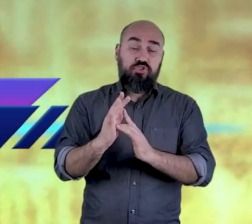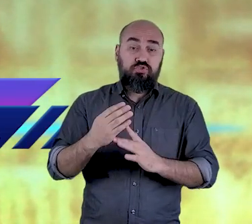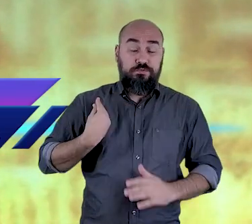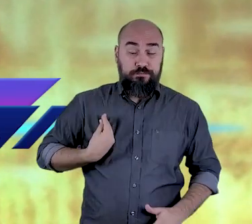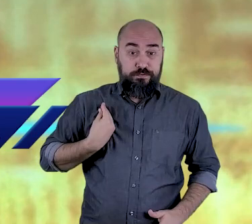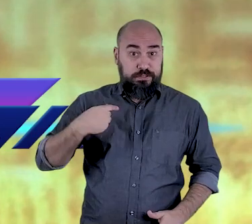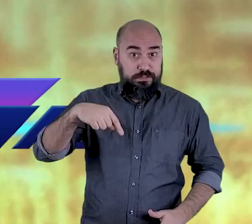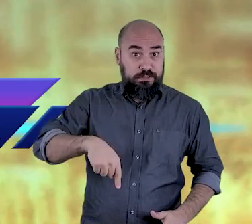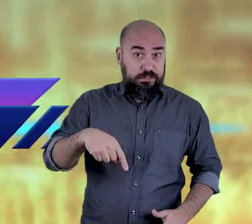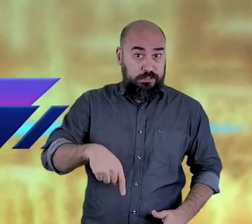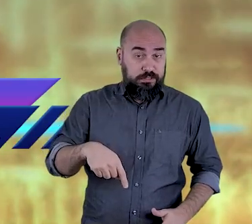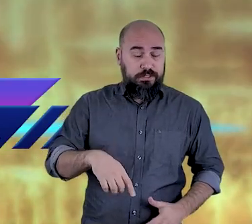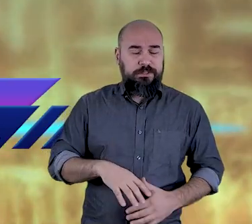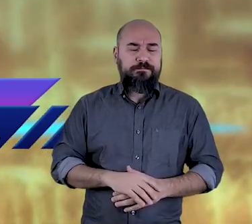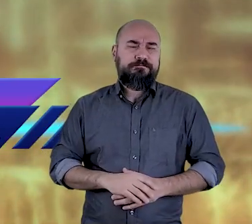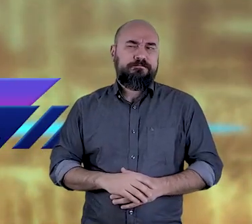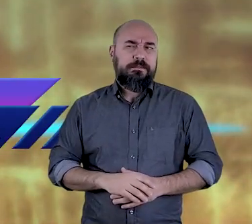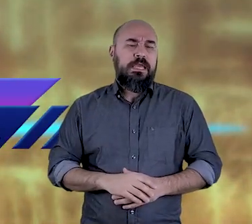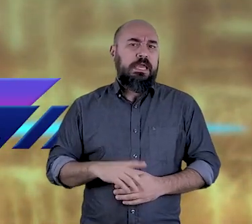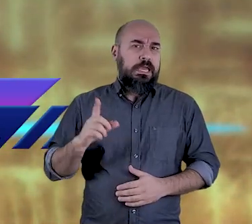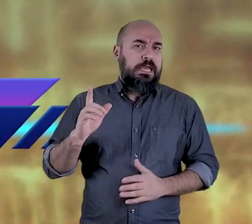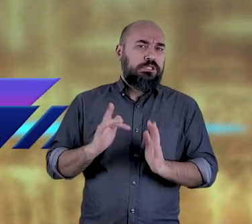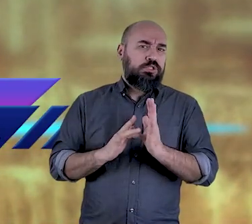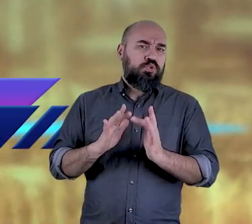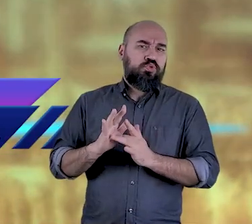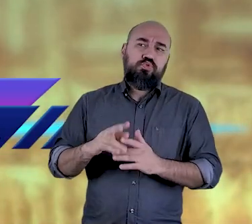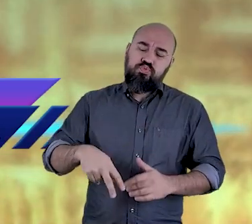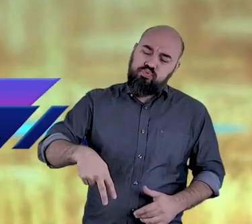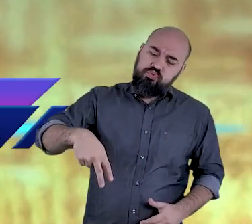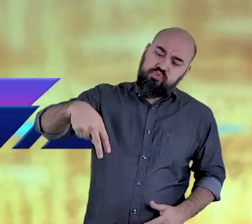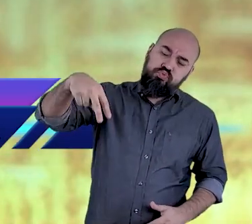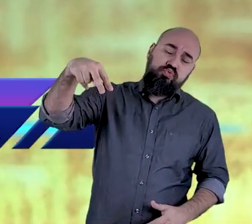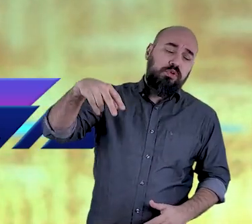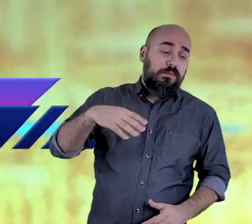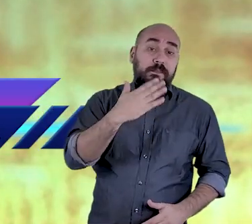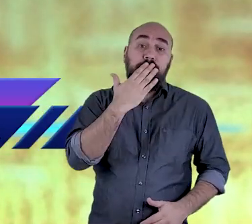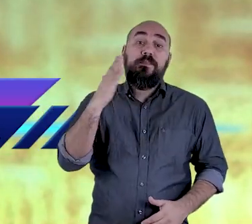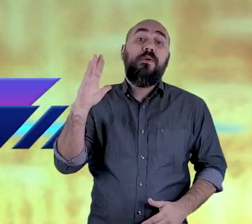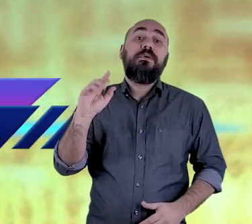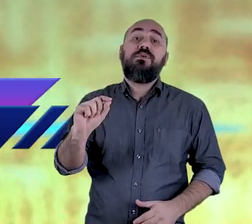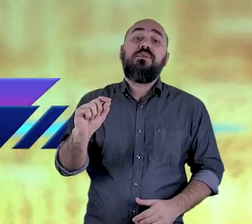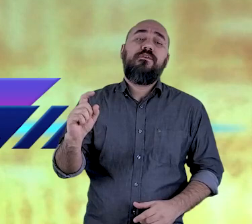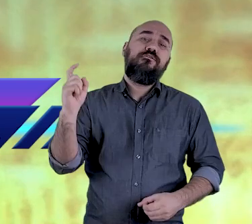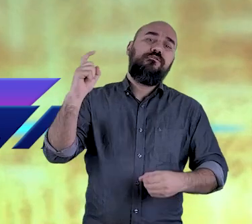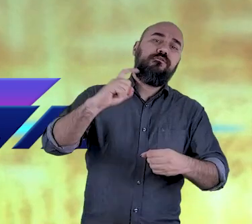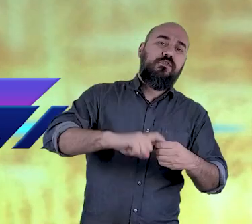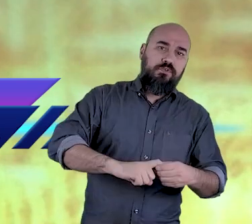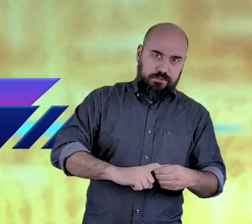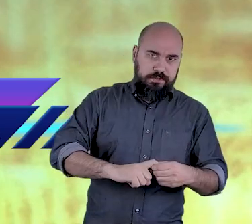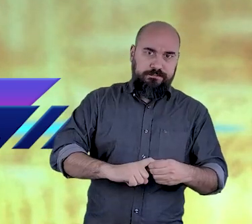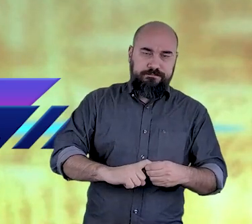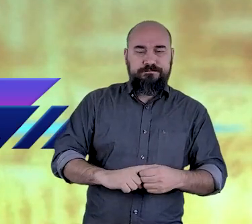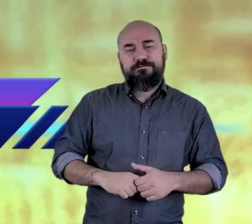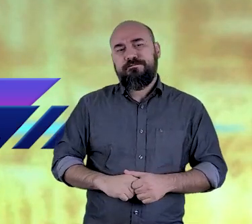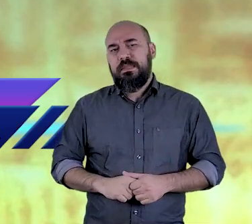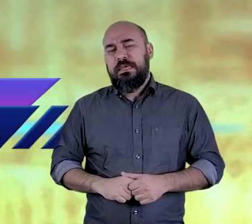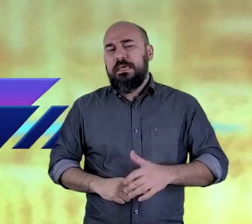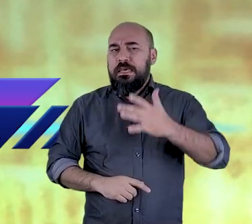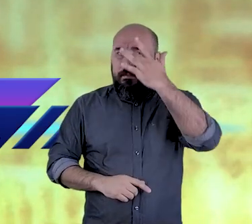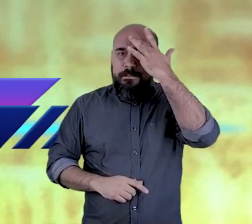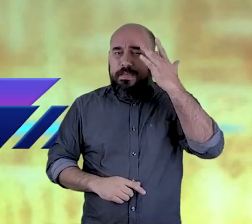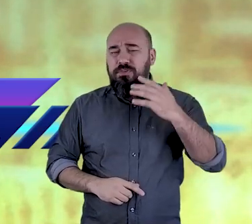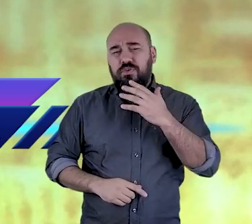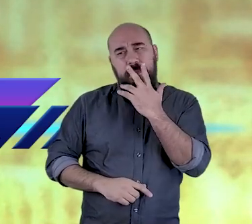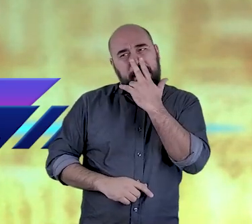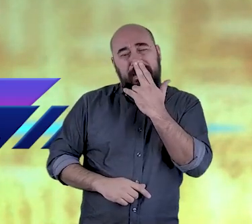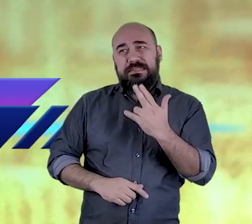terra ele prometeu que voltaria muitas pessoas podem ter a impressão de